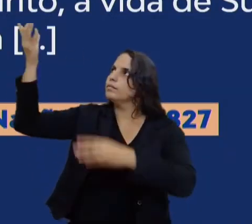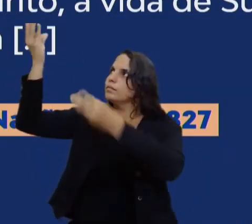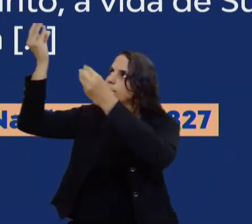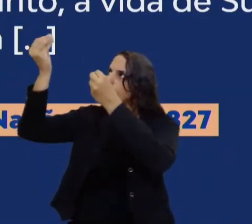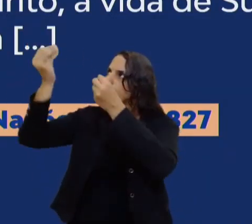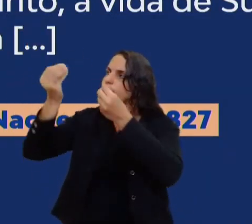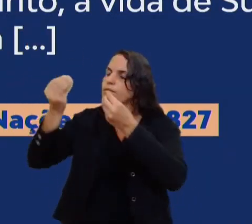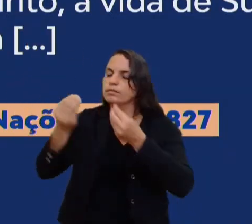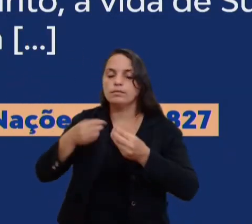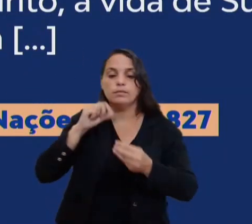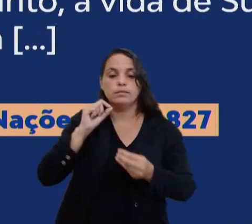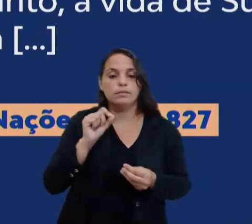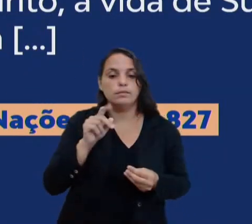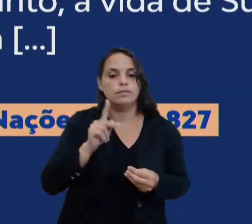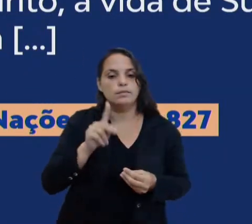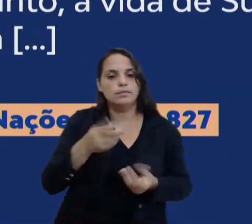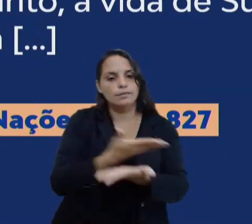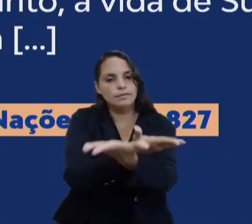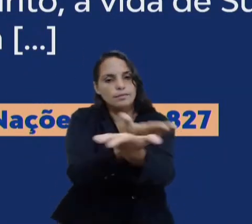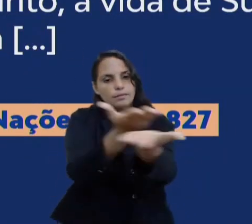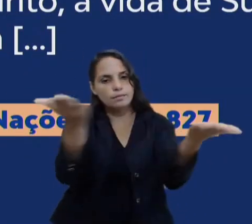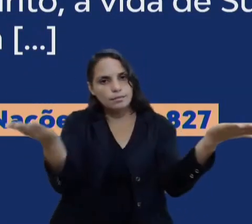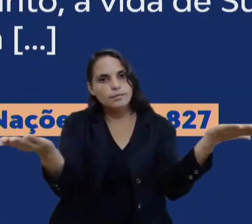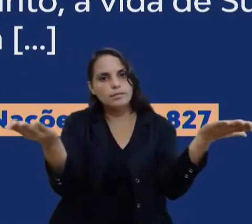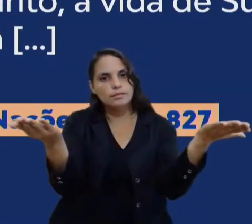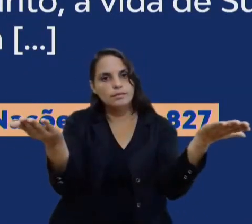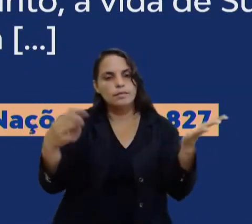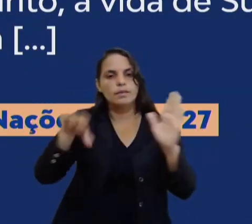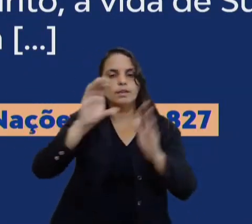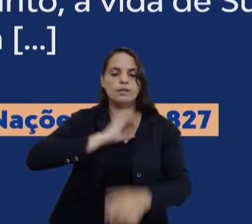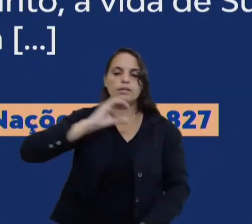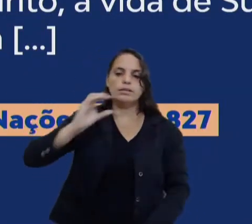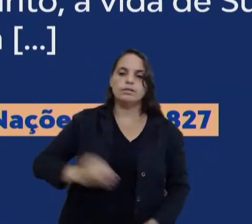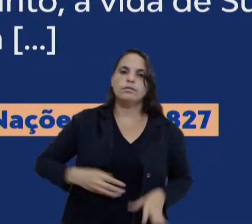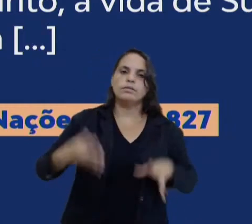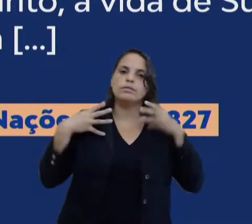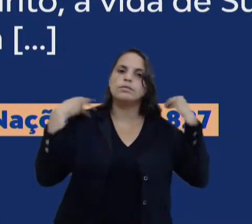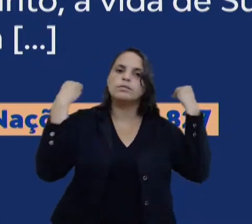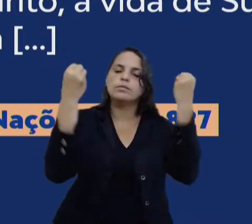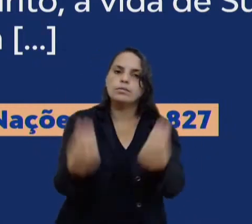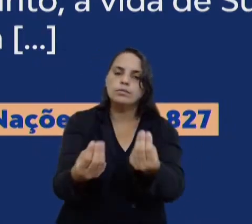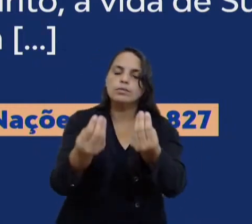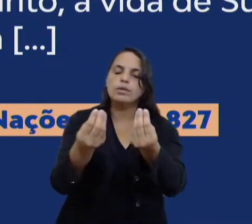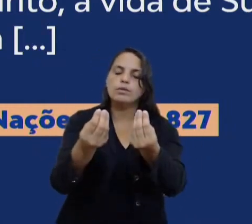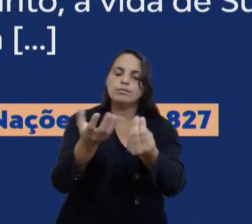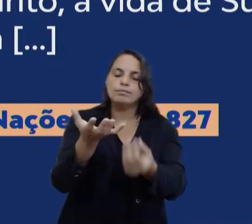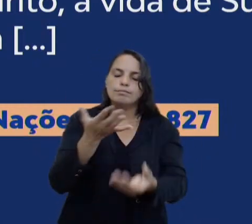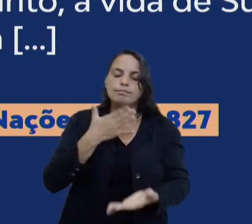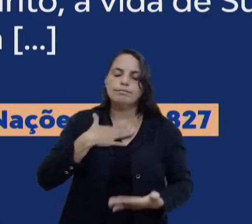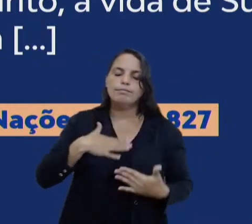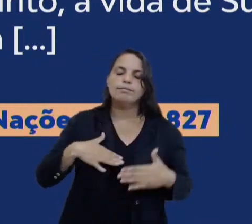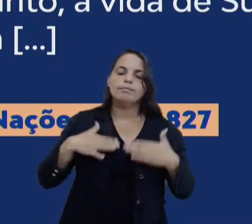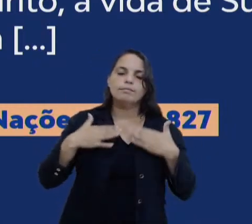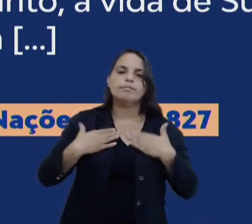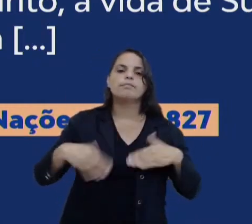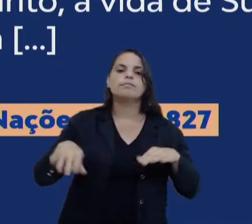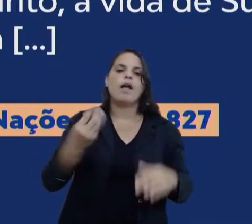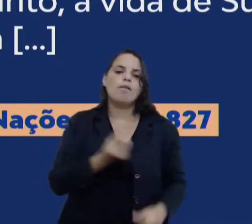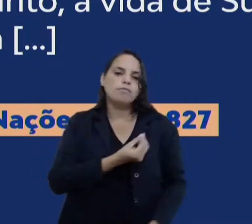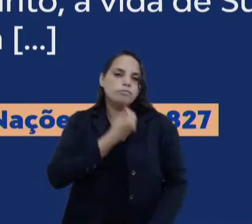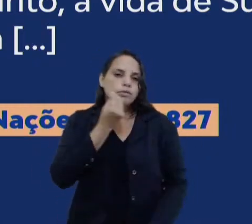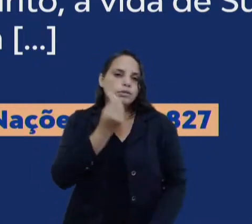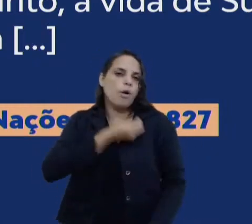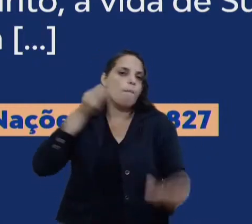se acham à sua disposição. Cristo lhes dá o alento de seu próprio Espírito, a vida de sua própria